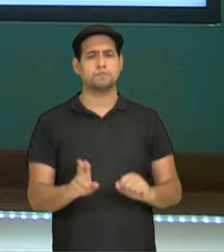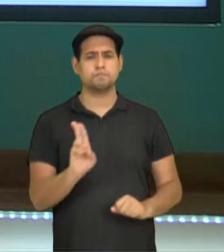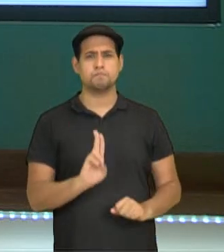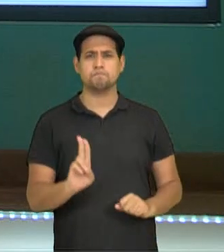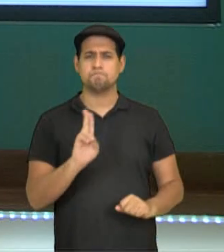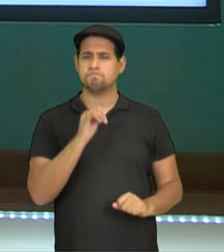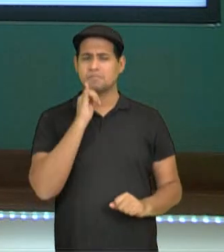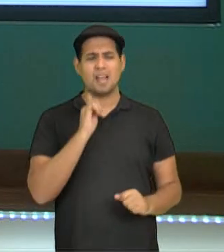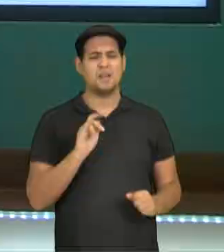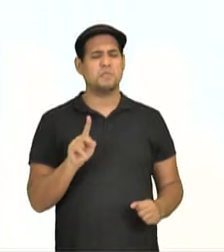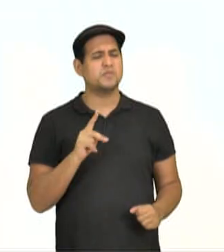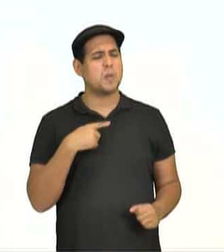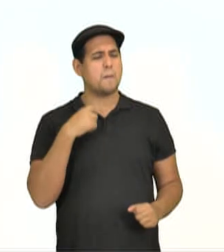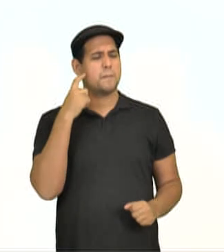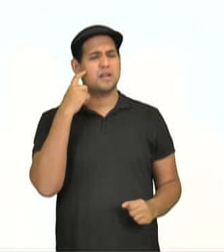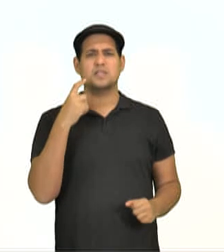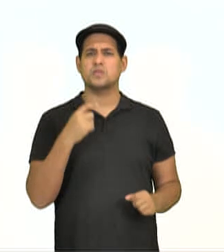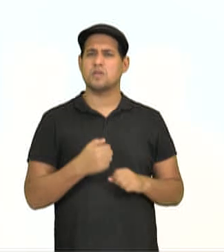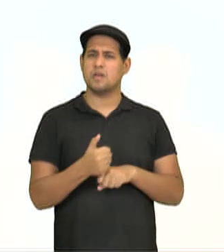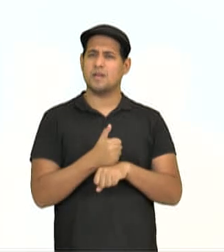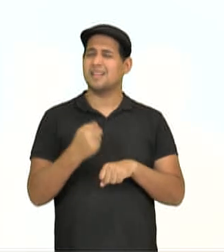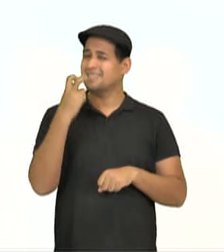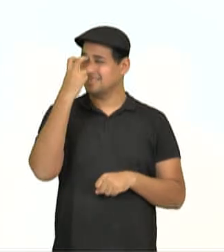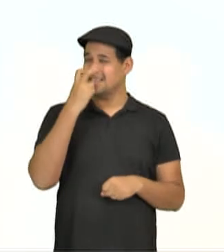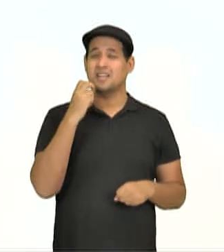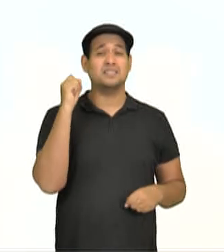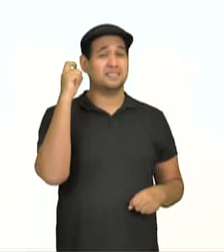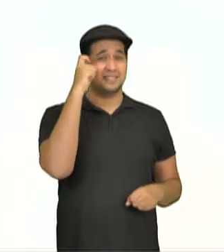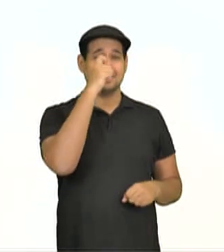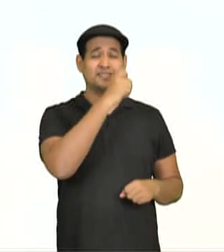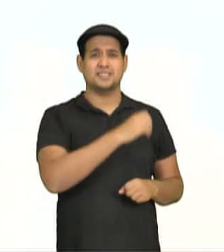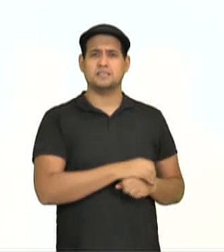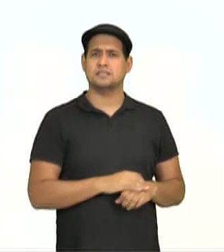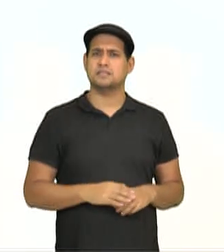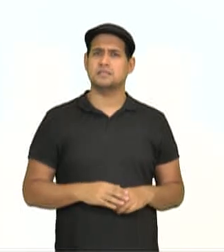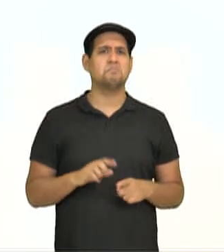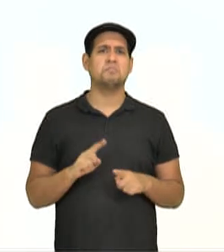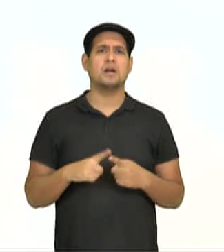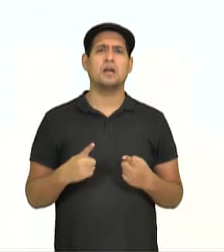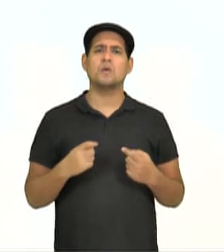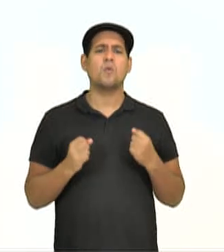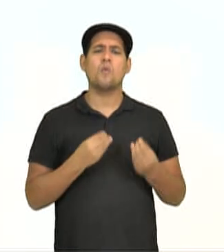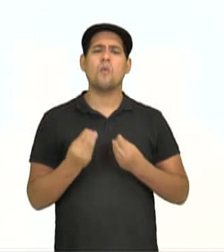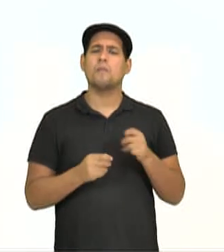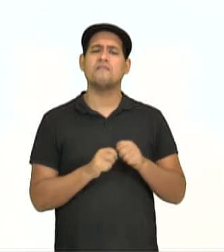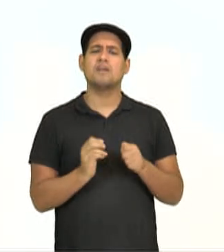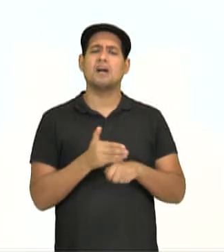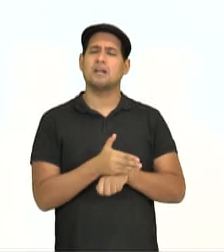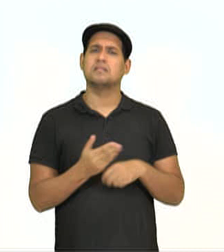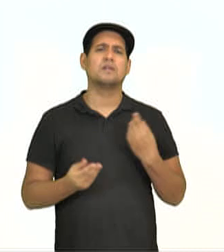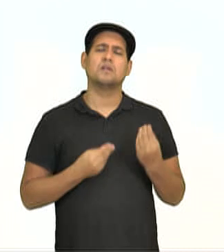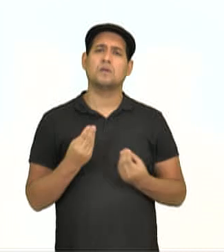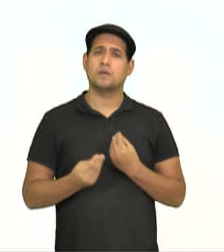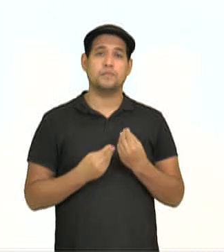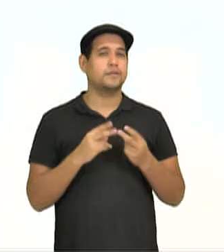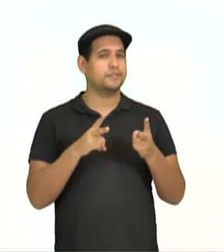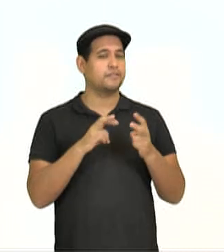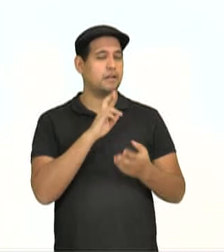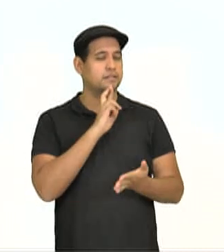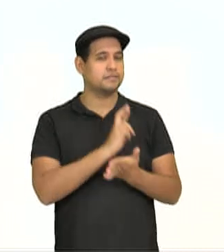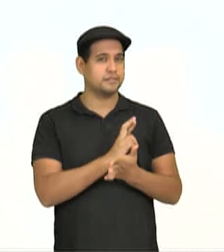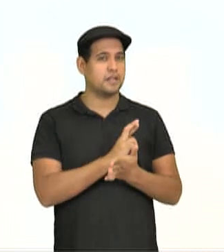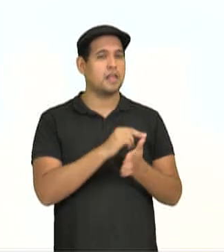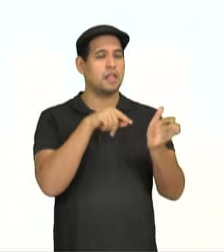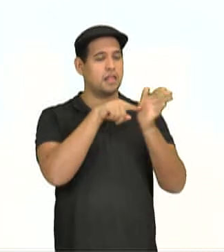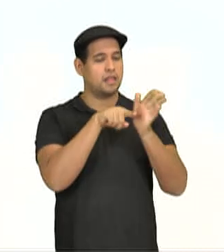lá, professor, eu acho que um atleta cego tem maior dificuldade. E daí para o atleta cego participar, como é que ele participa? Aí a gente vai respondendo